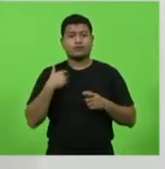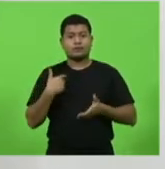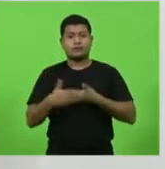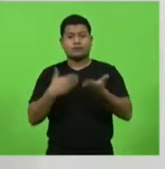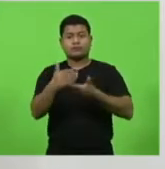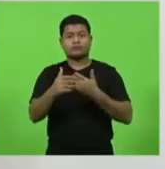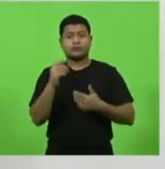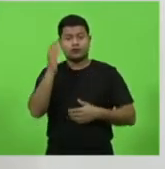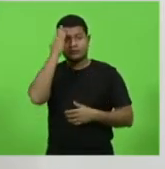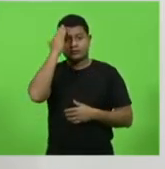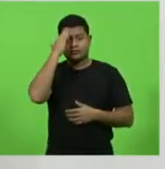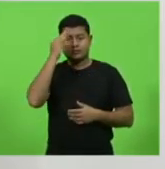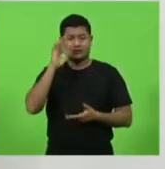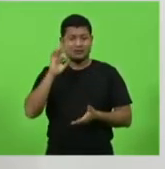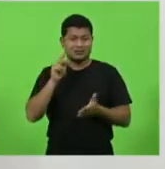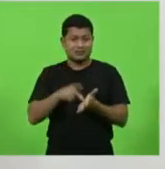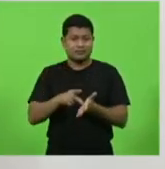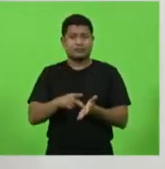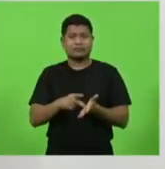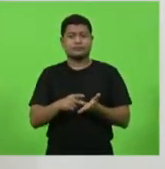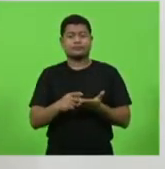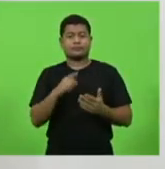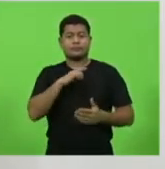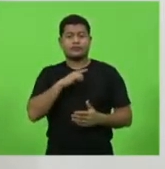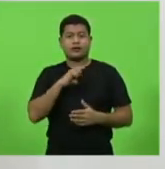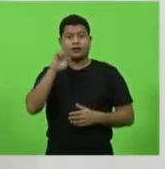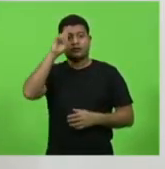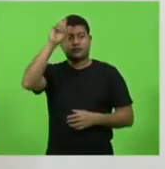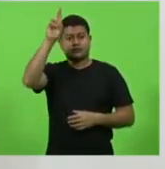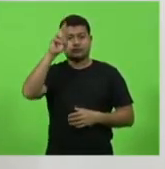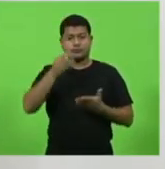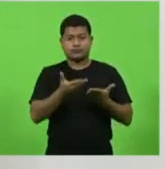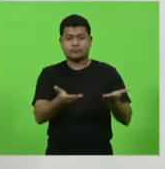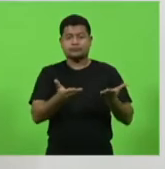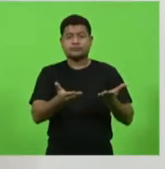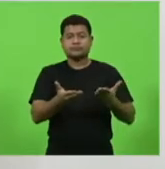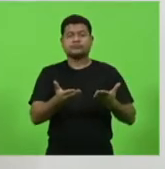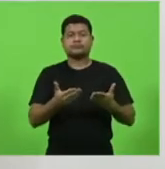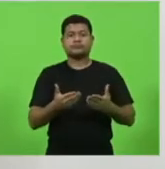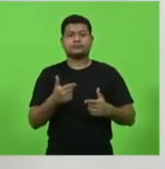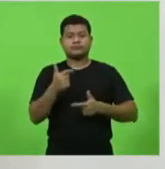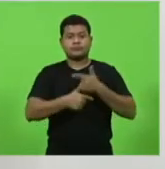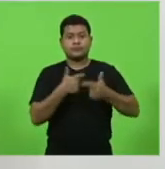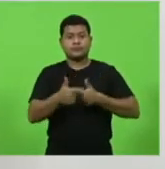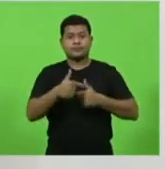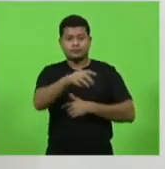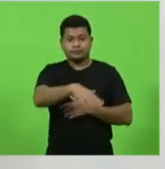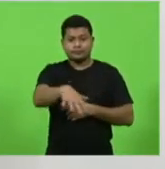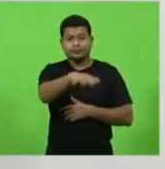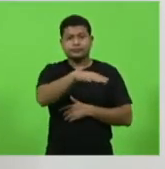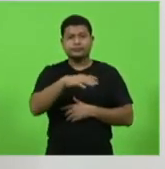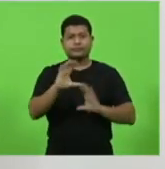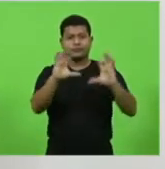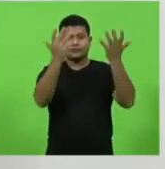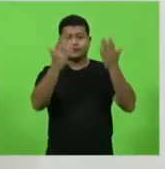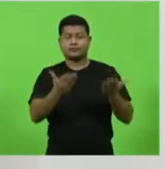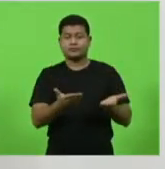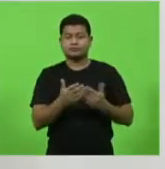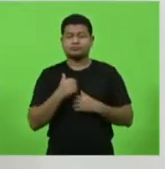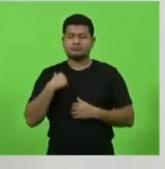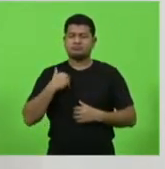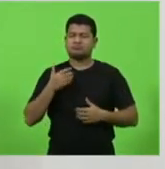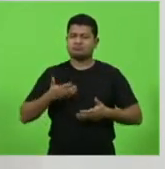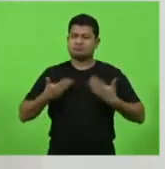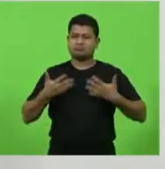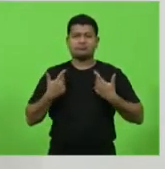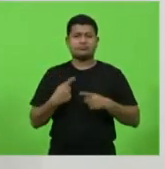quem é que vai tocar aquele equipamento público ali. Eu fiquei contente porque o ministro do Turismo veio